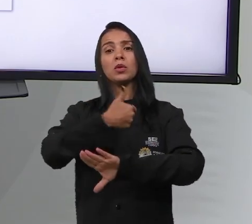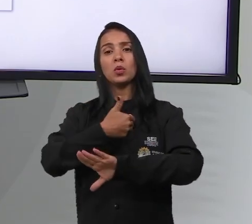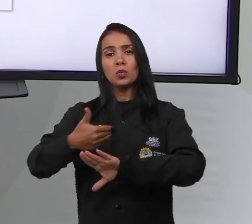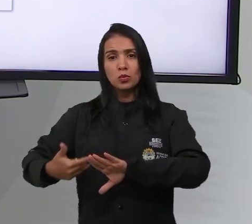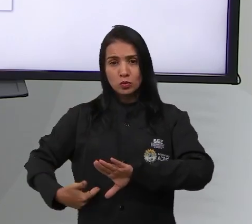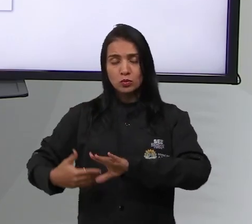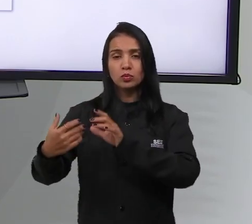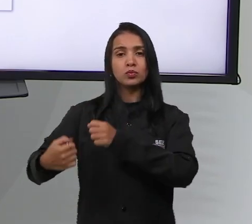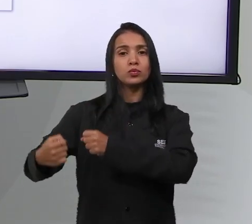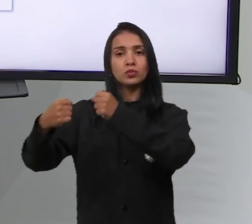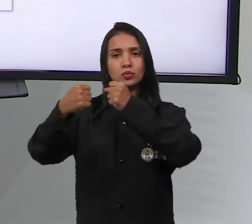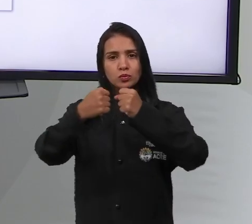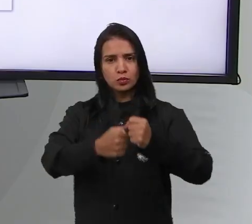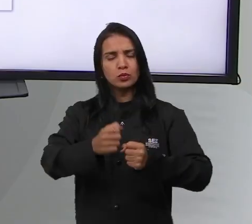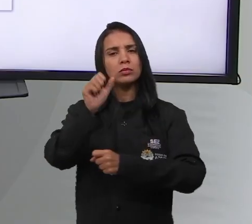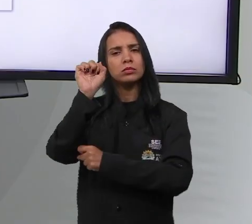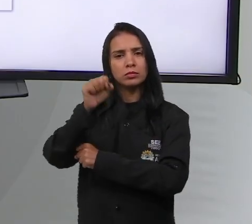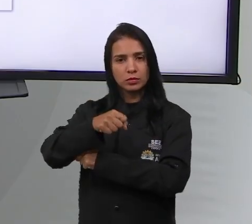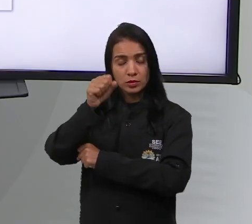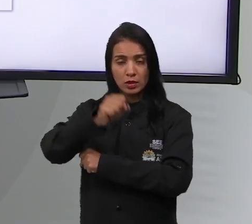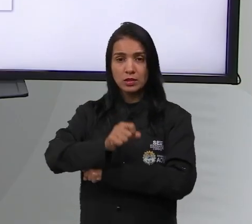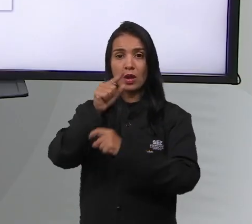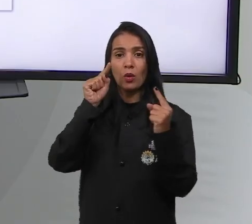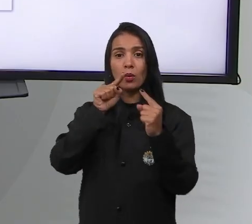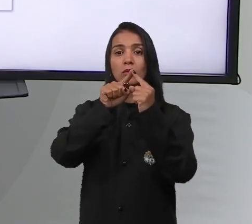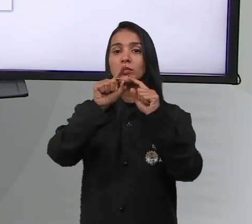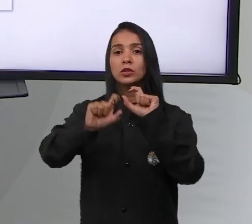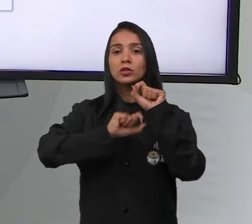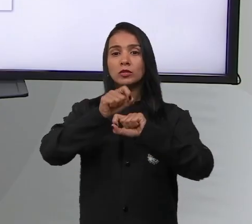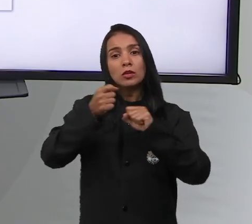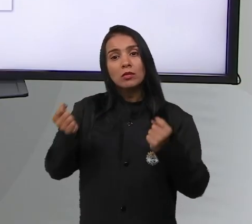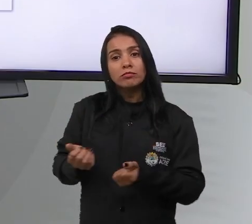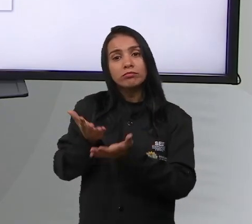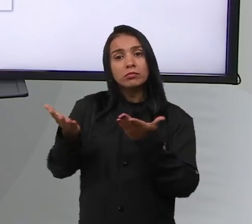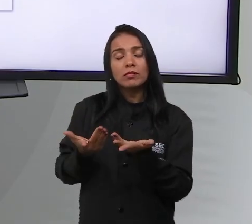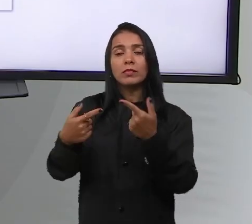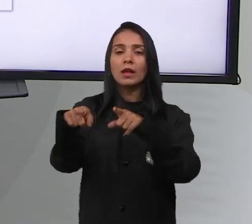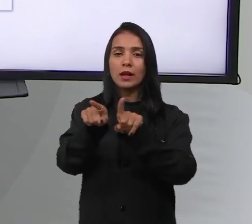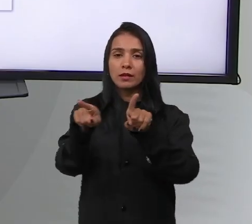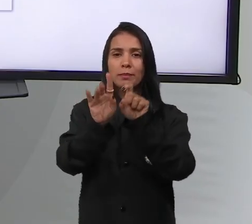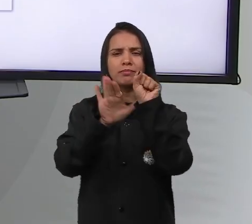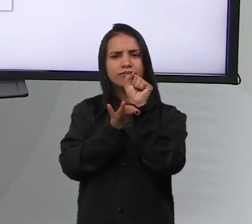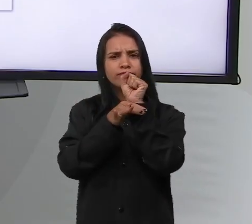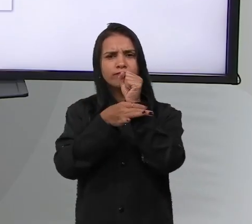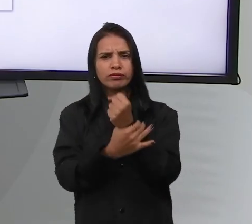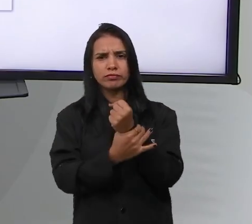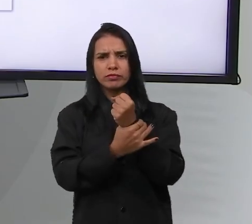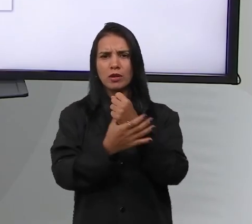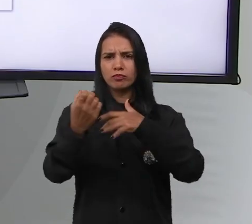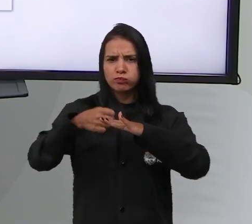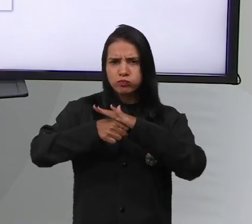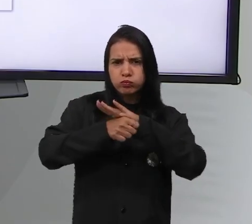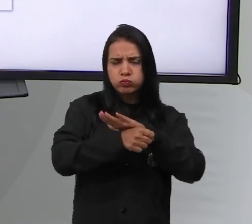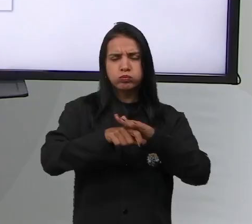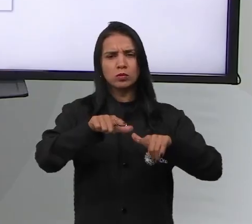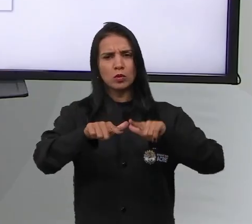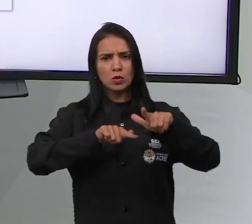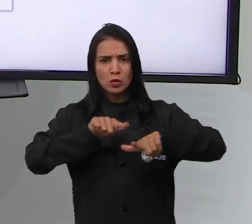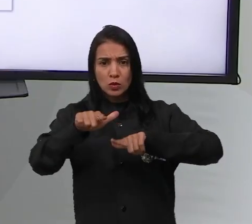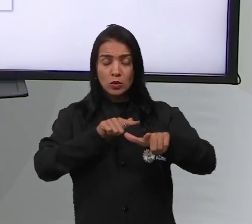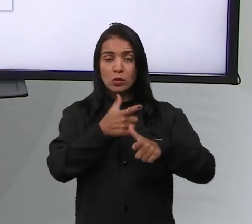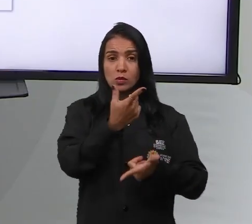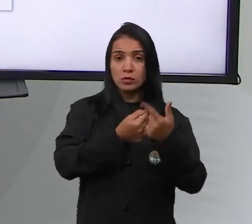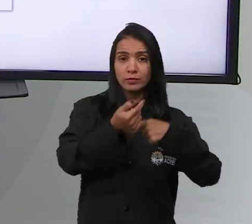de potencializar e a fim, digamos assim, de garantir também a inserção no mercado de